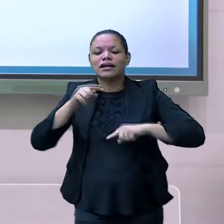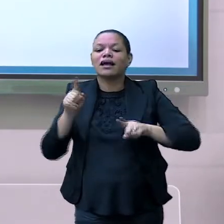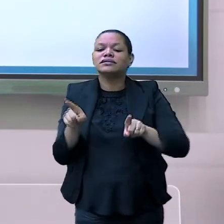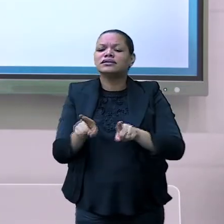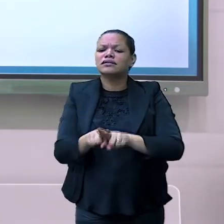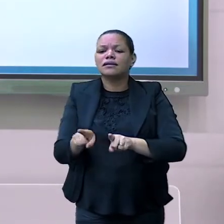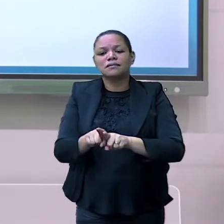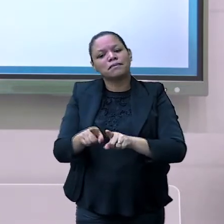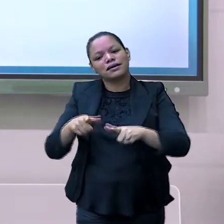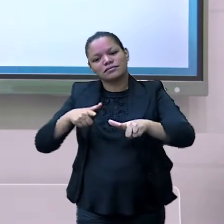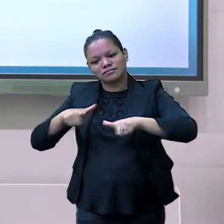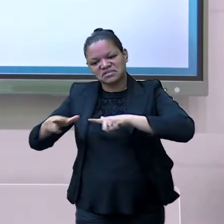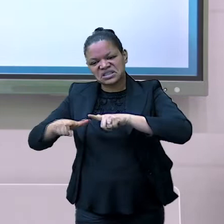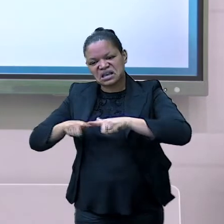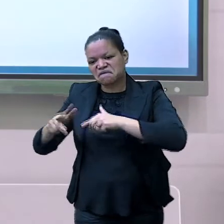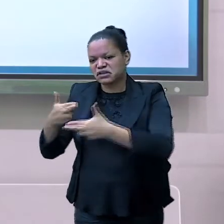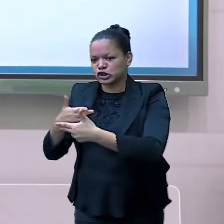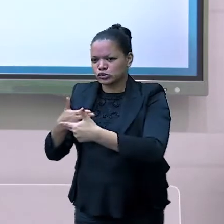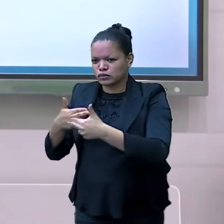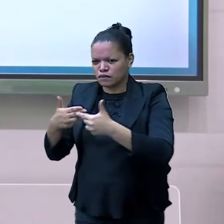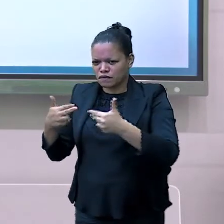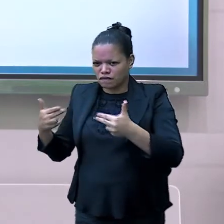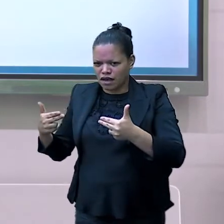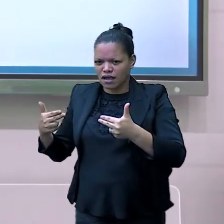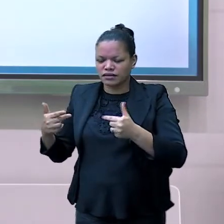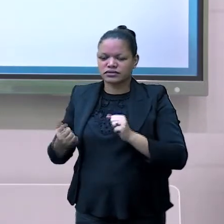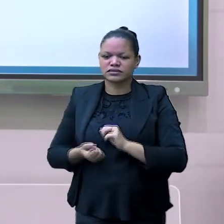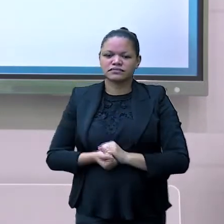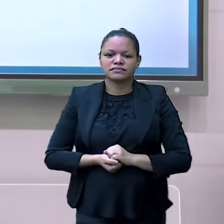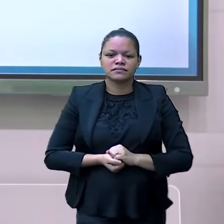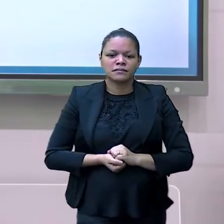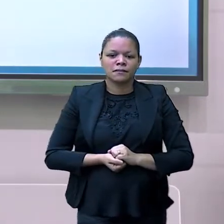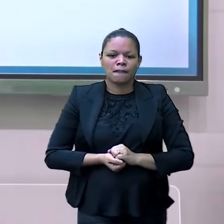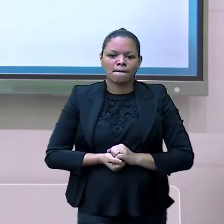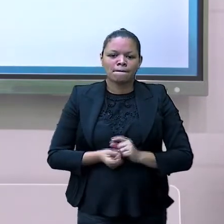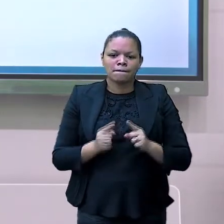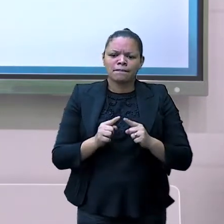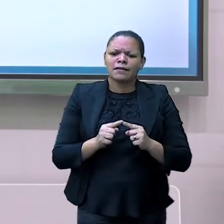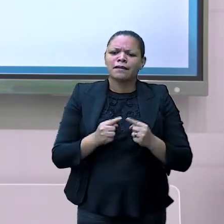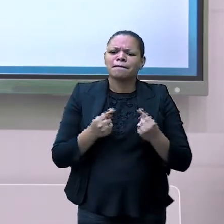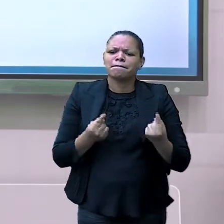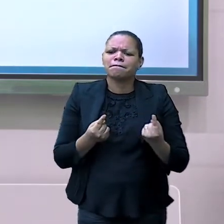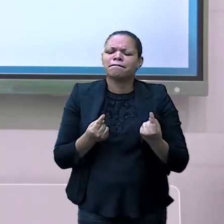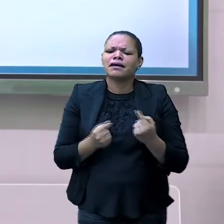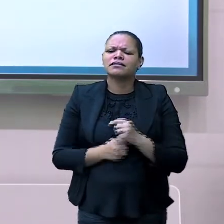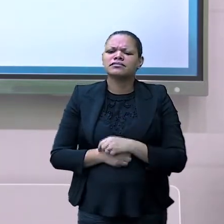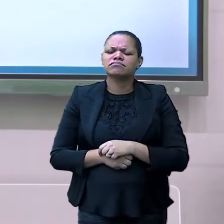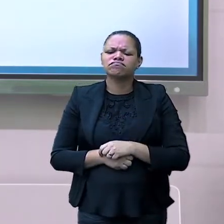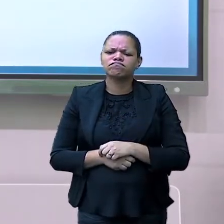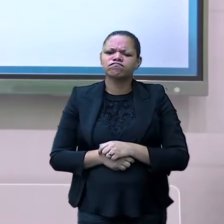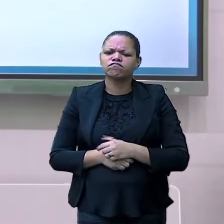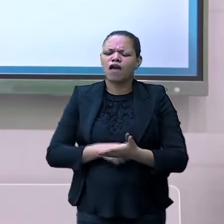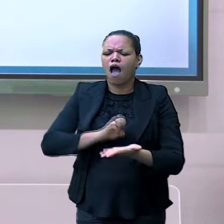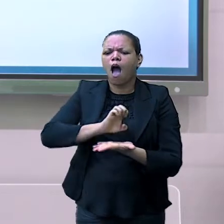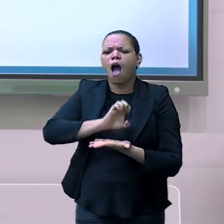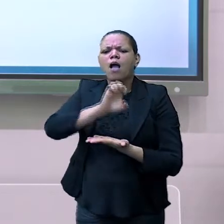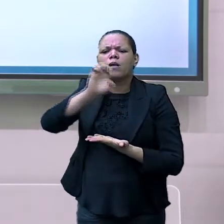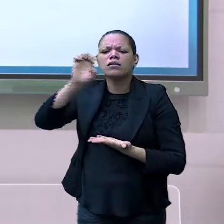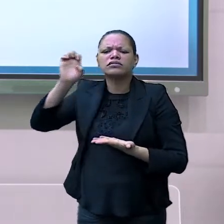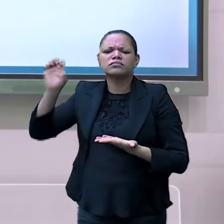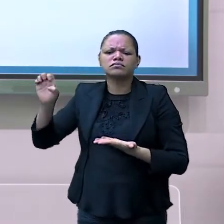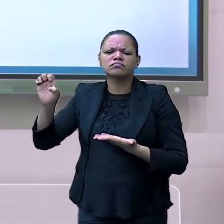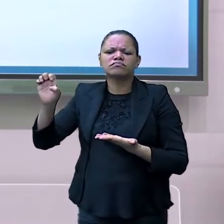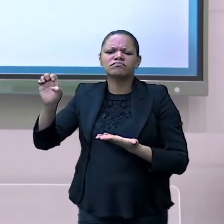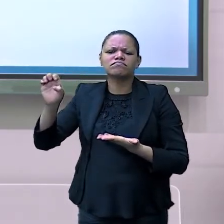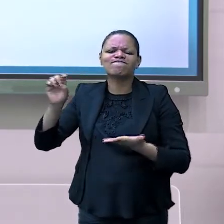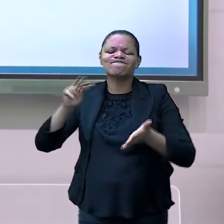pensamento. Então vamos ver então especificamente o que seria a exportação e olhando para dentro do nosso país, o que